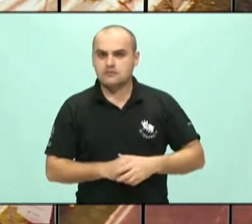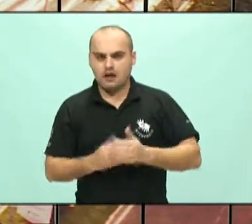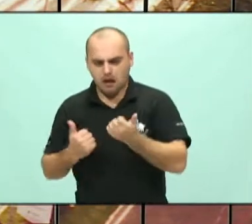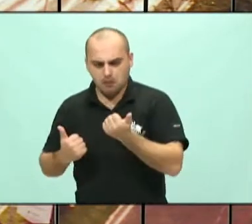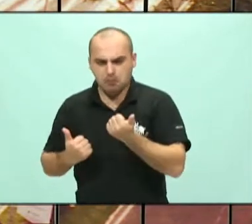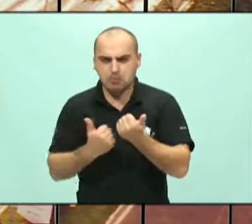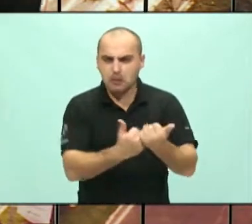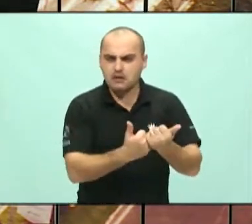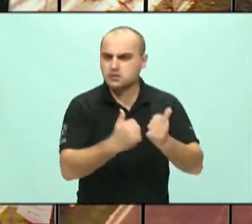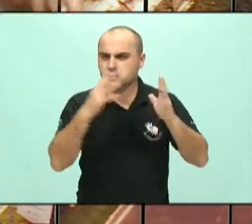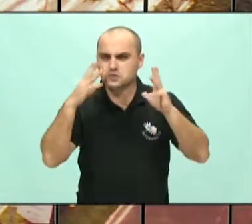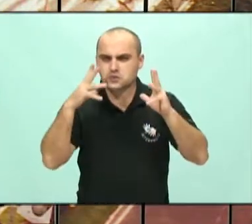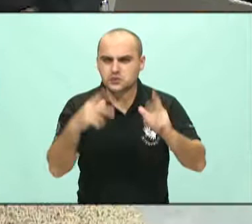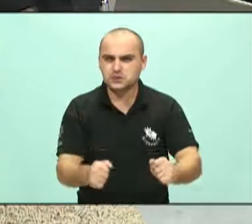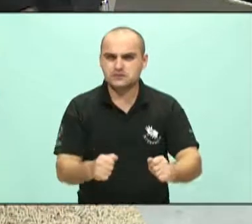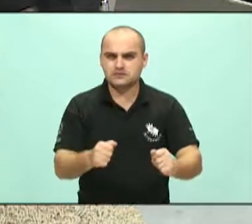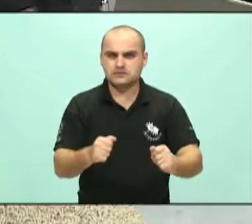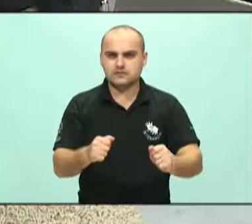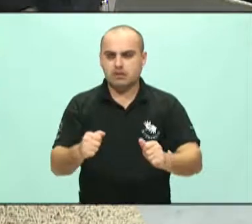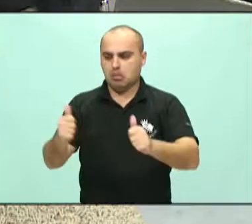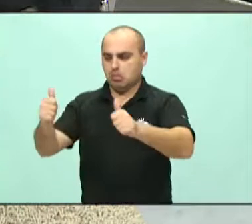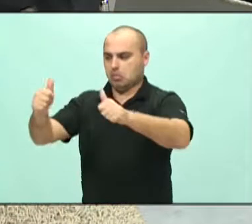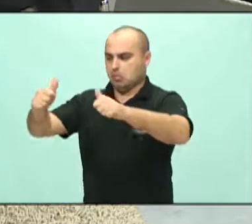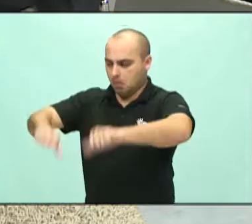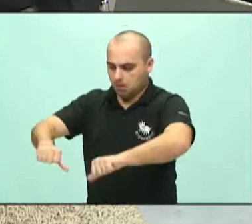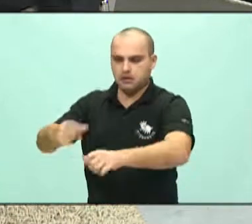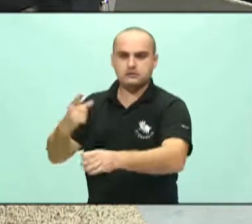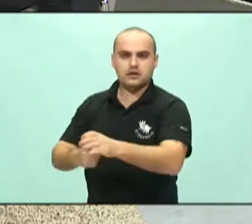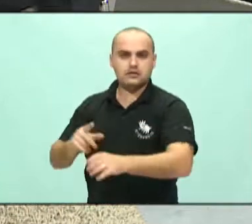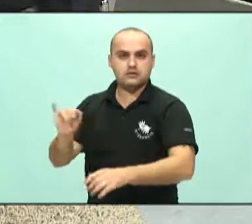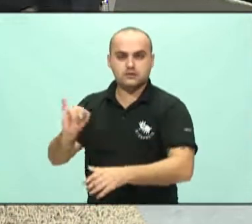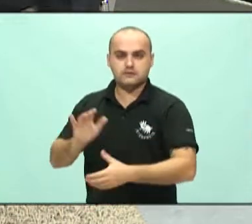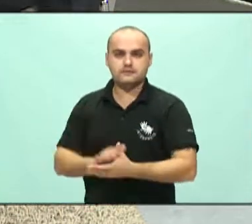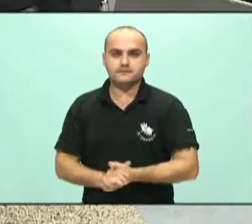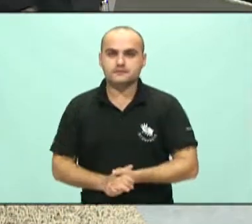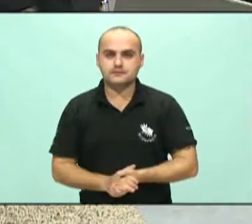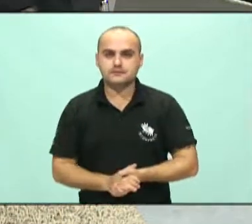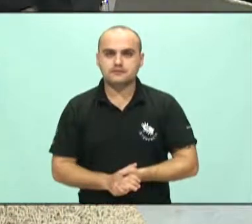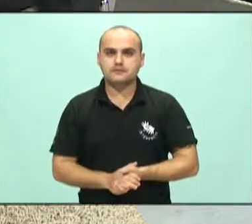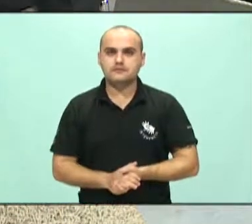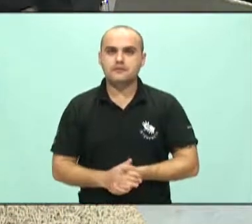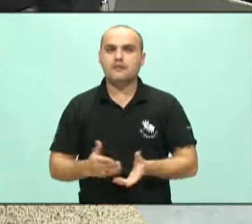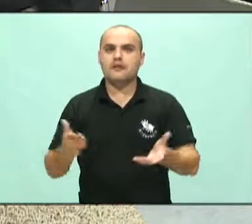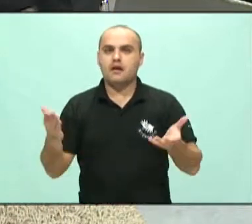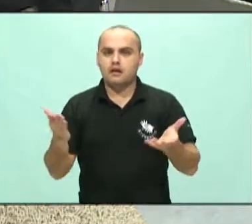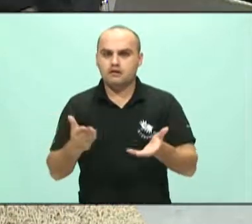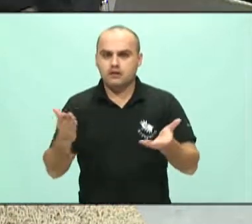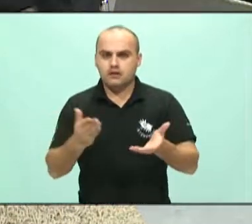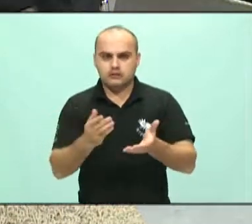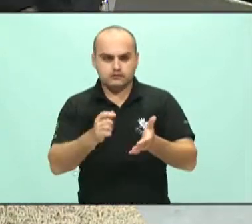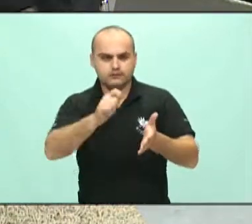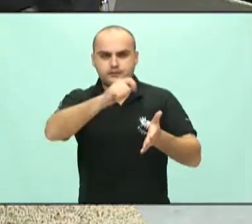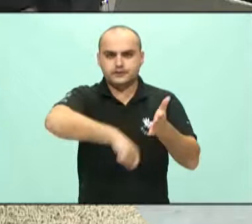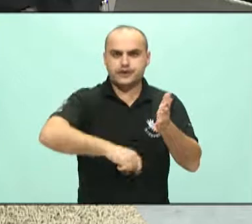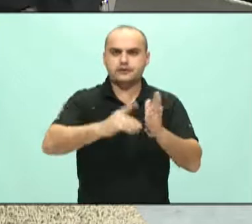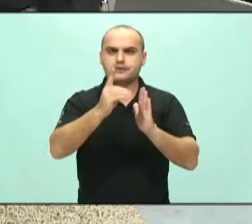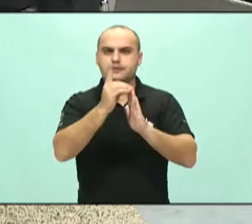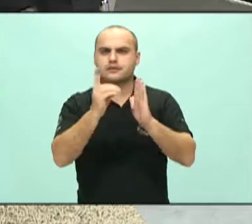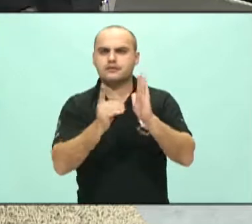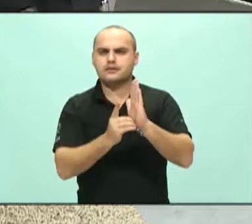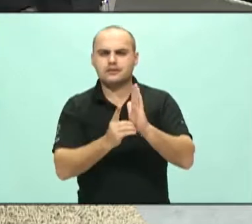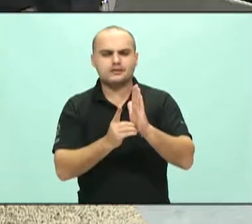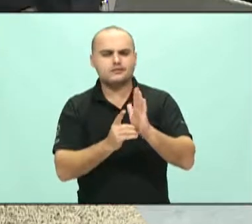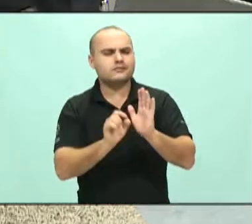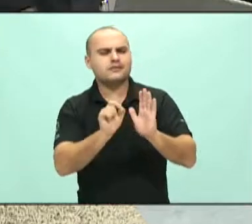apoiando tudo isso de ruim para a cidade, agora... Exaram um decreto lá, então que decreto é esse? O